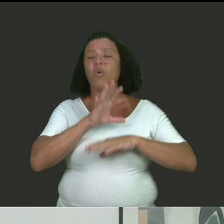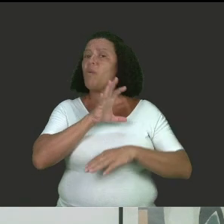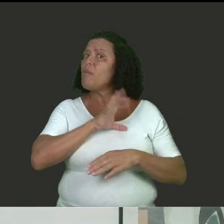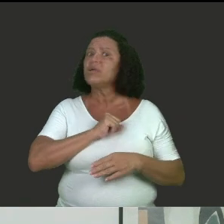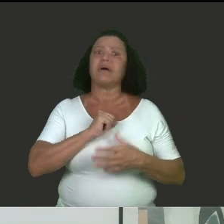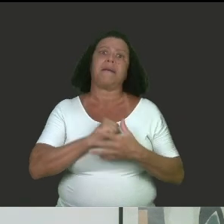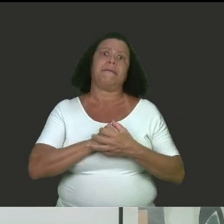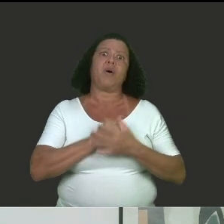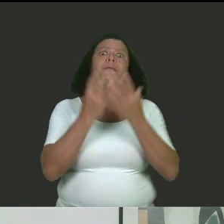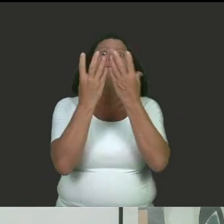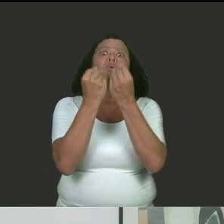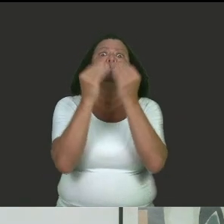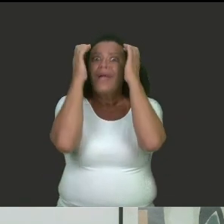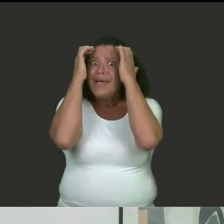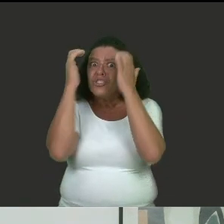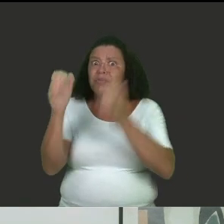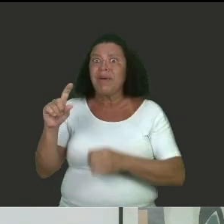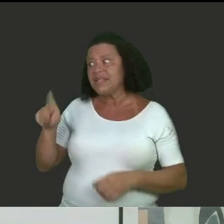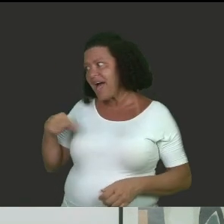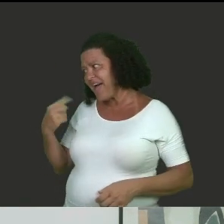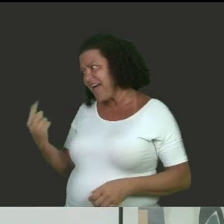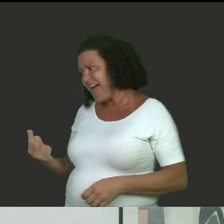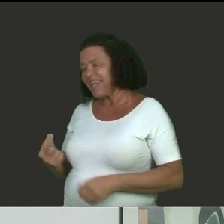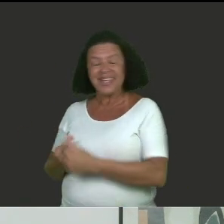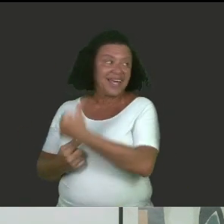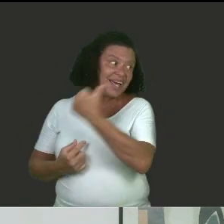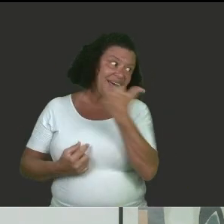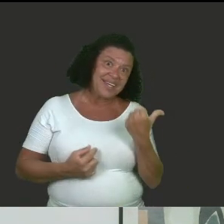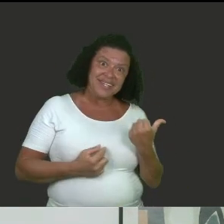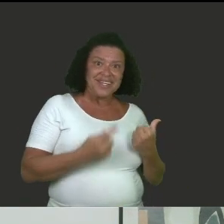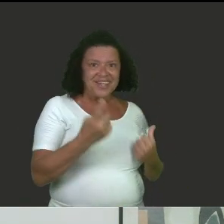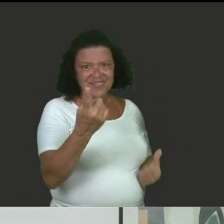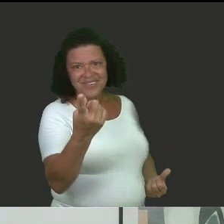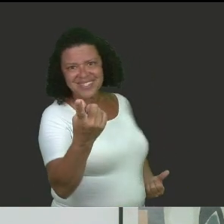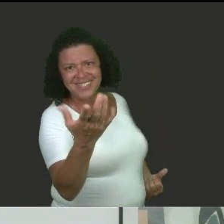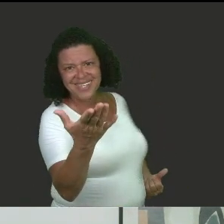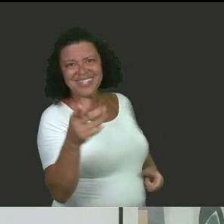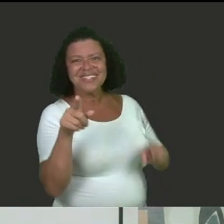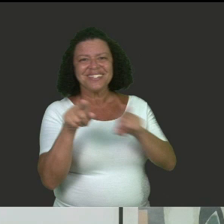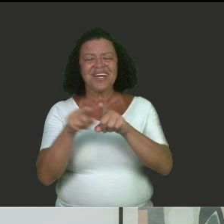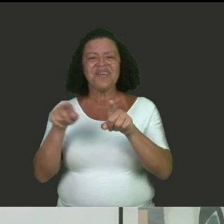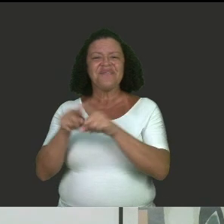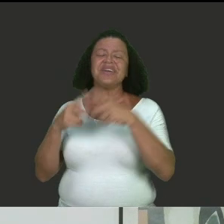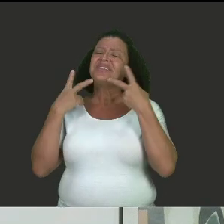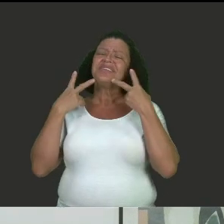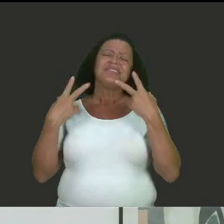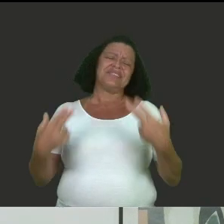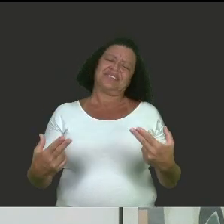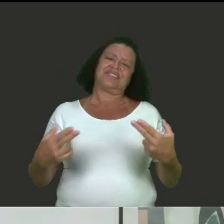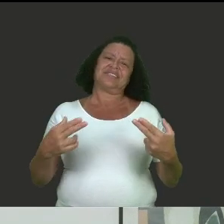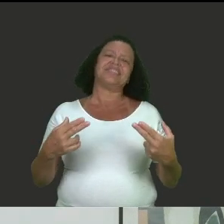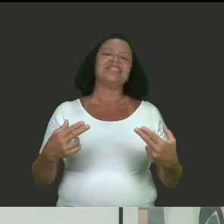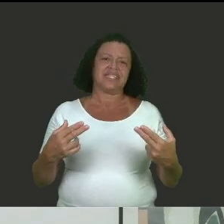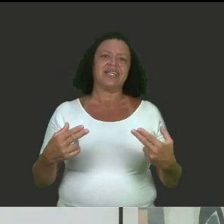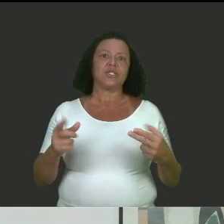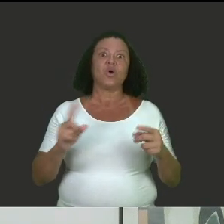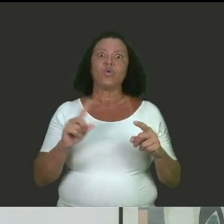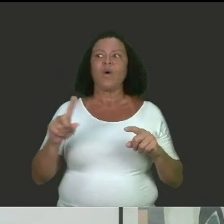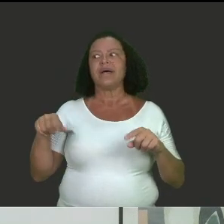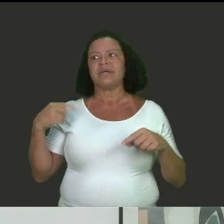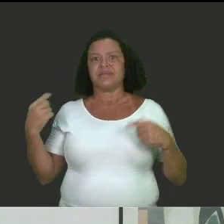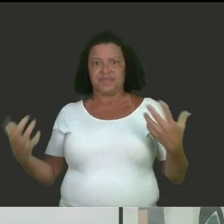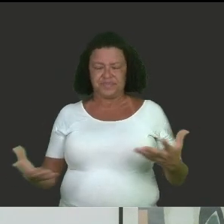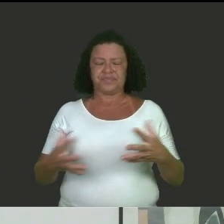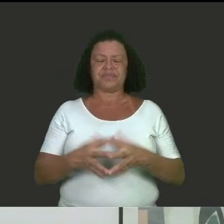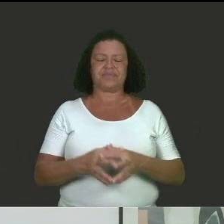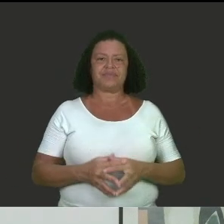muito respeito ao próximo, né? Cada qual conforme sua natureza e não conforme a natureza do outro.